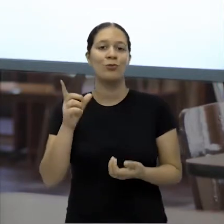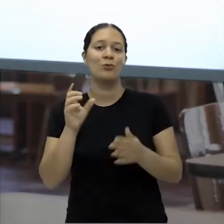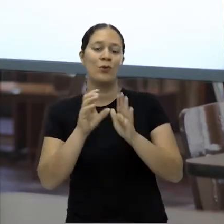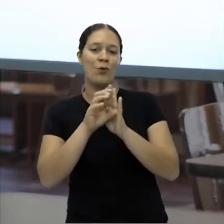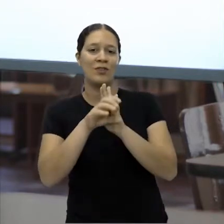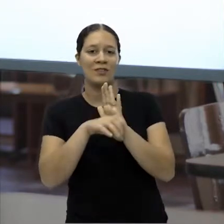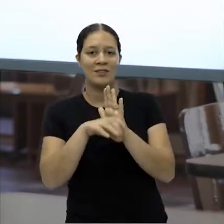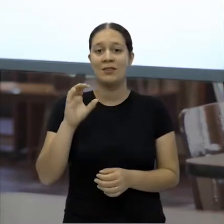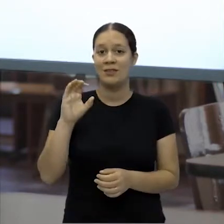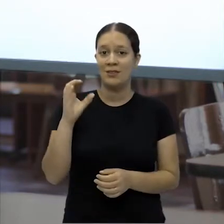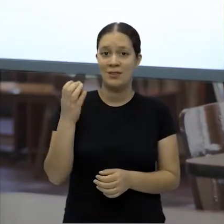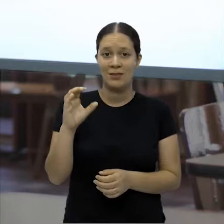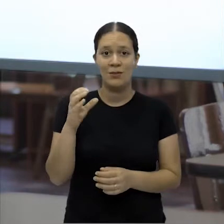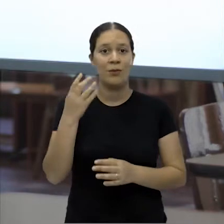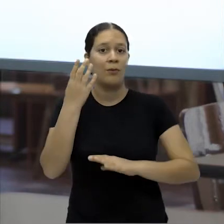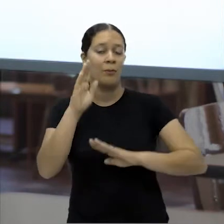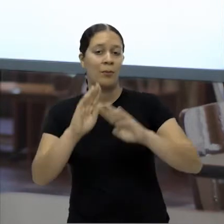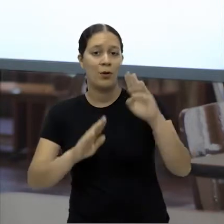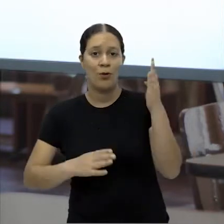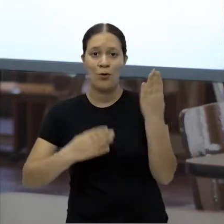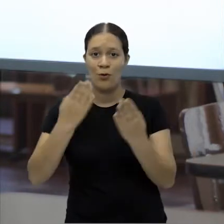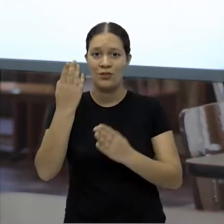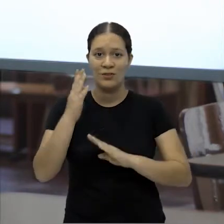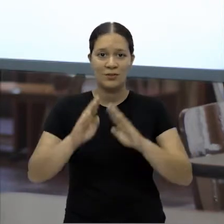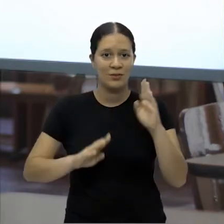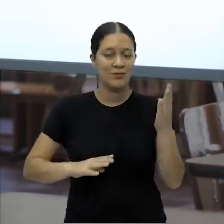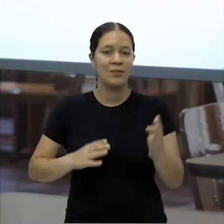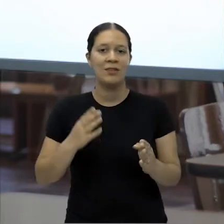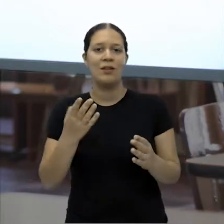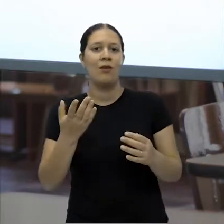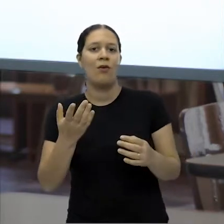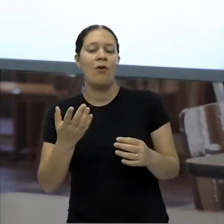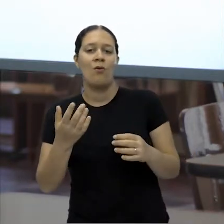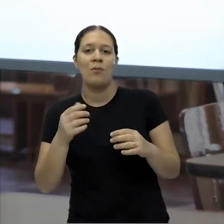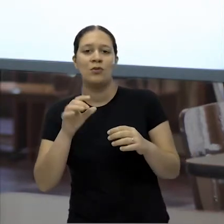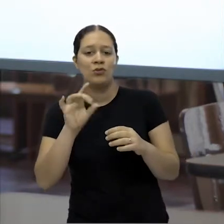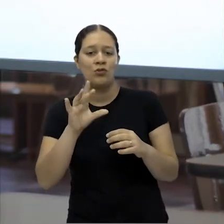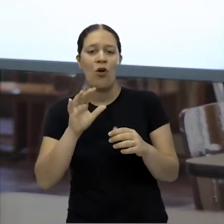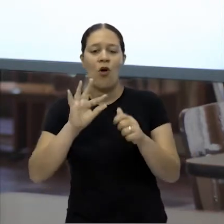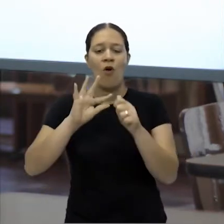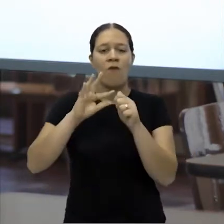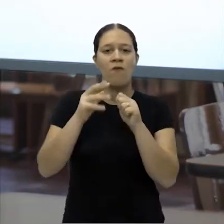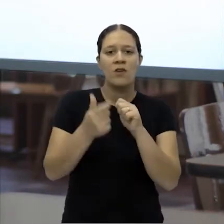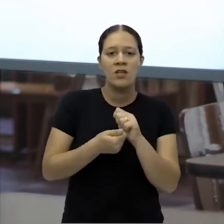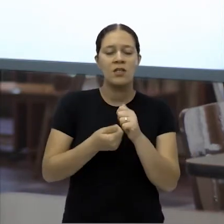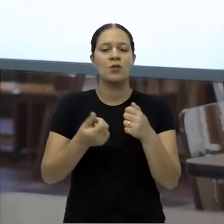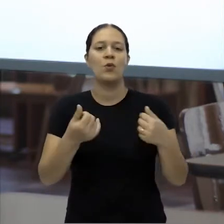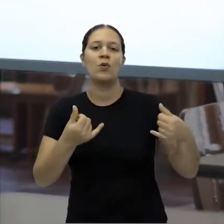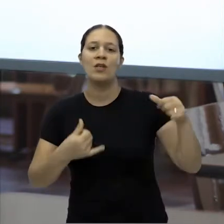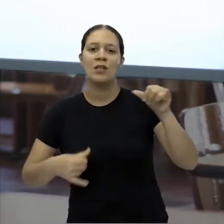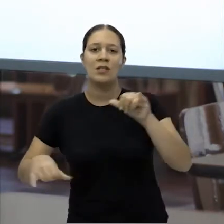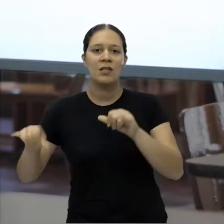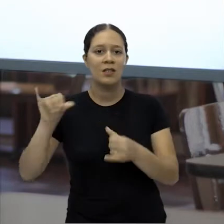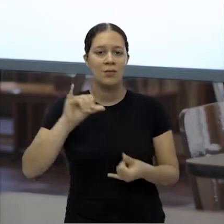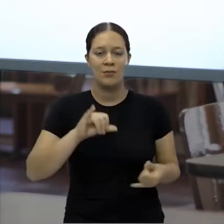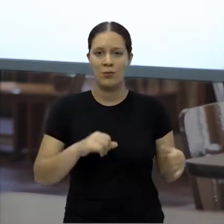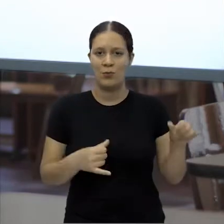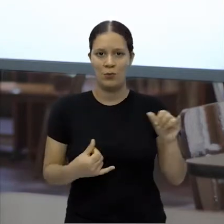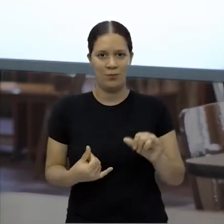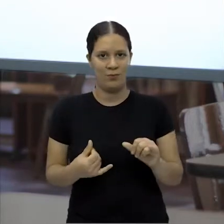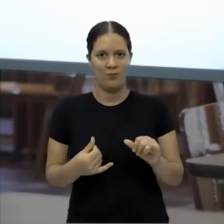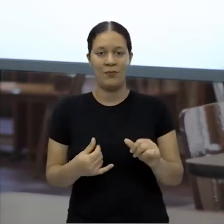é ciência. Não apenas conhecimentos biológicos, conhecimentos físicos, químicos, que